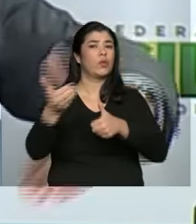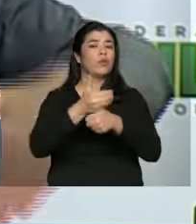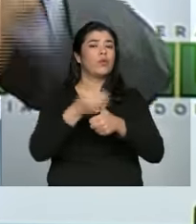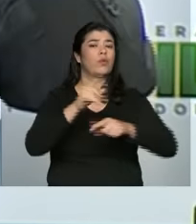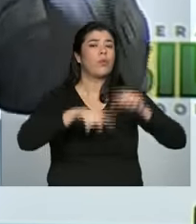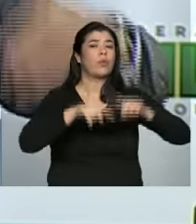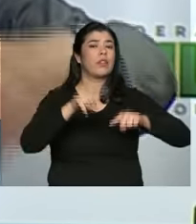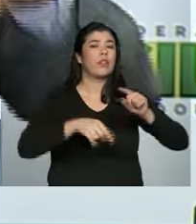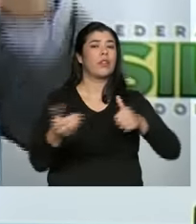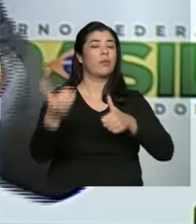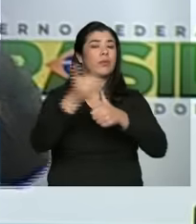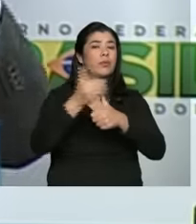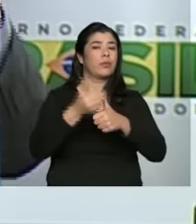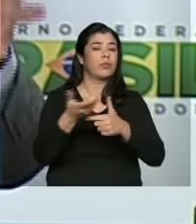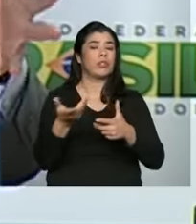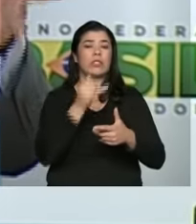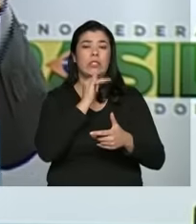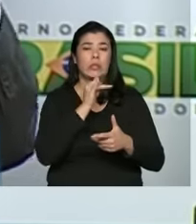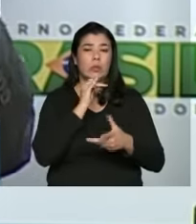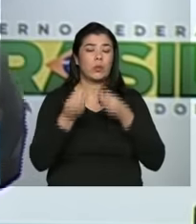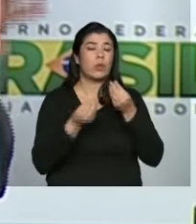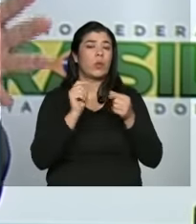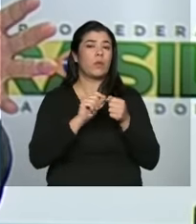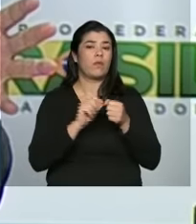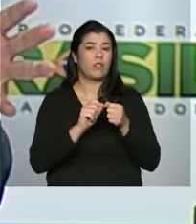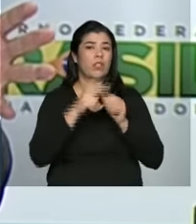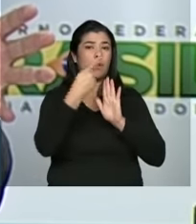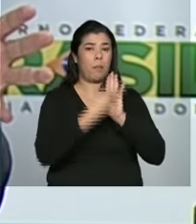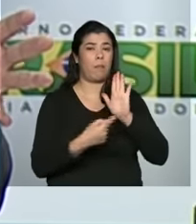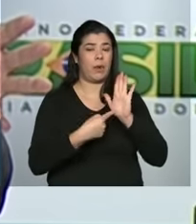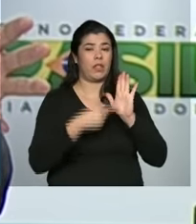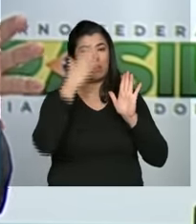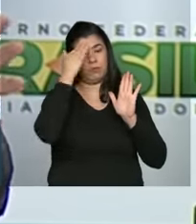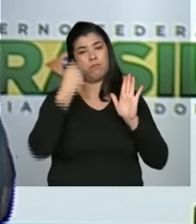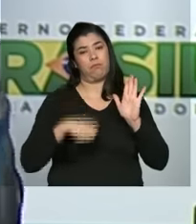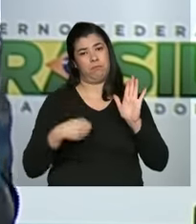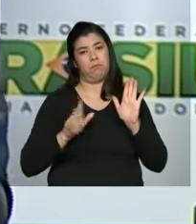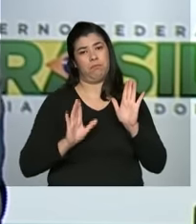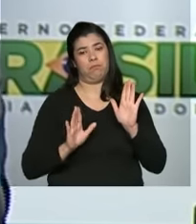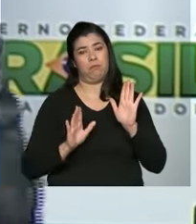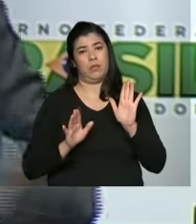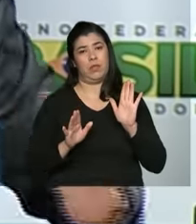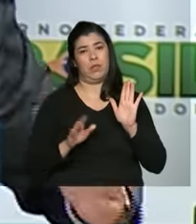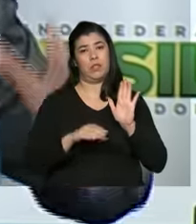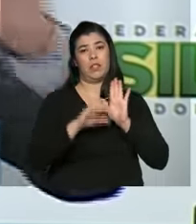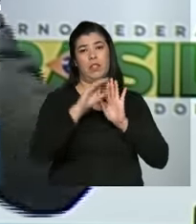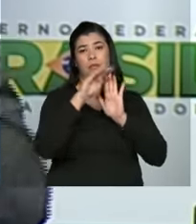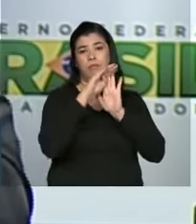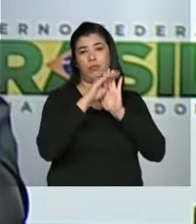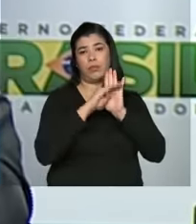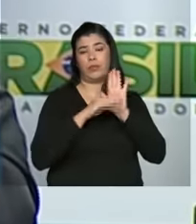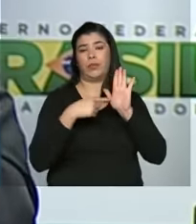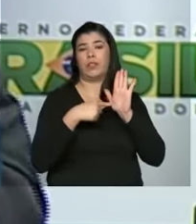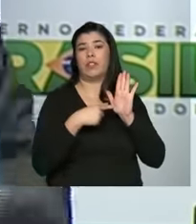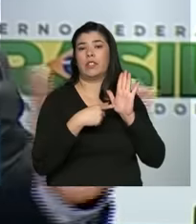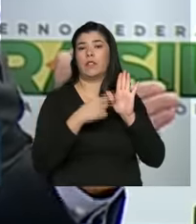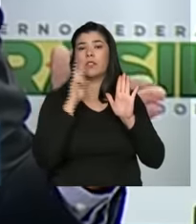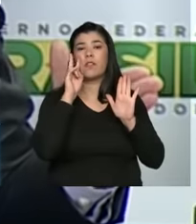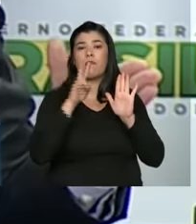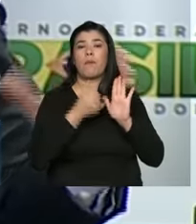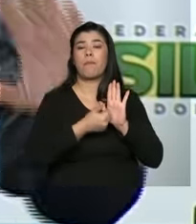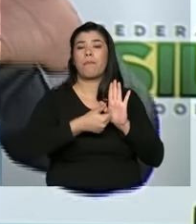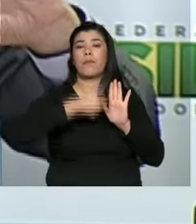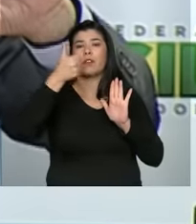seguintes definições etc ou seja uma padronização de uso que possa ser classificável a partir das melhores